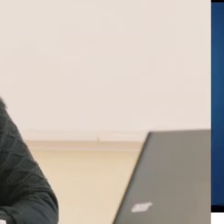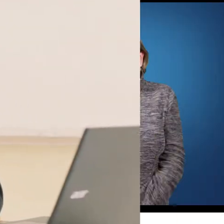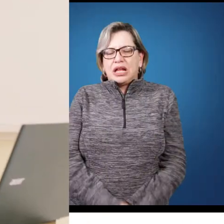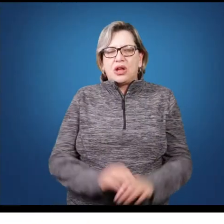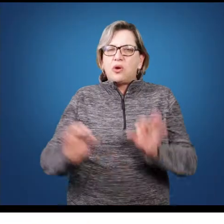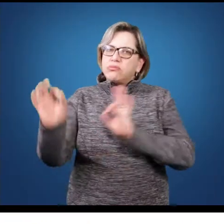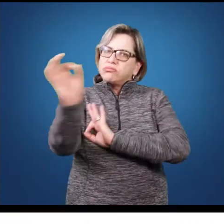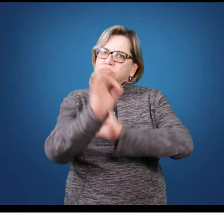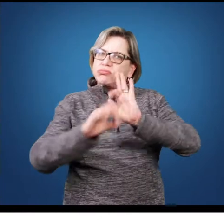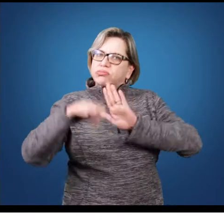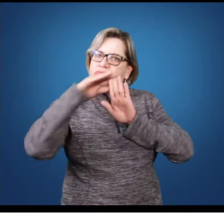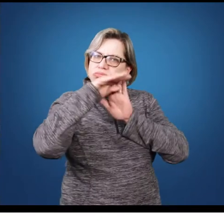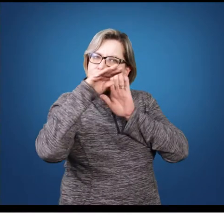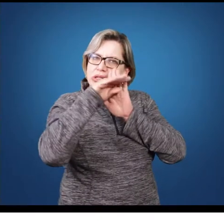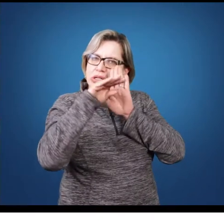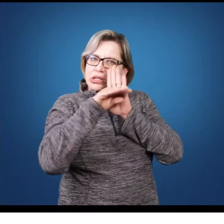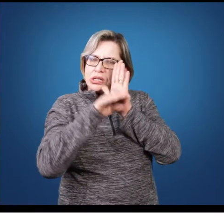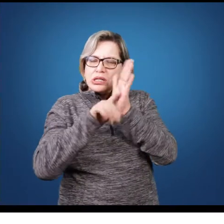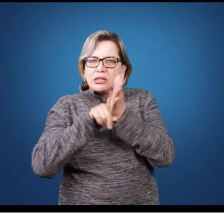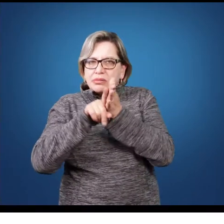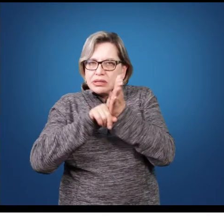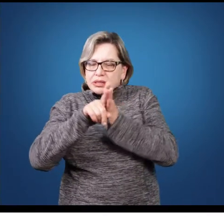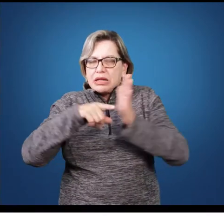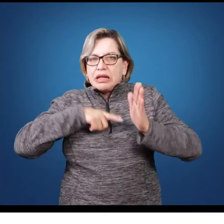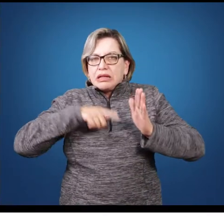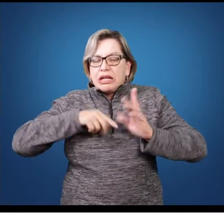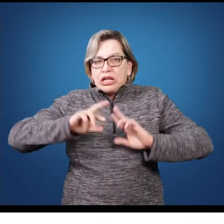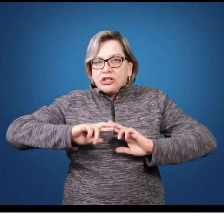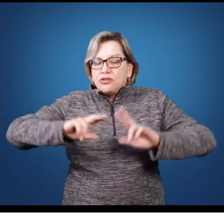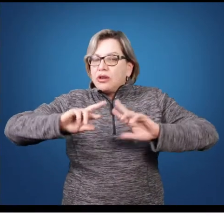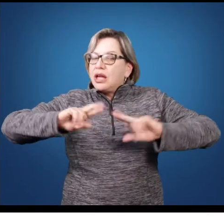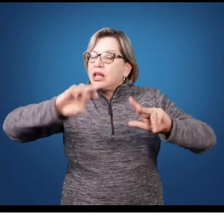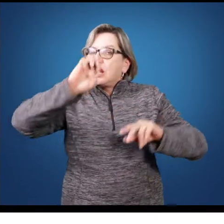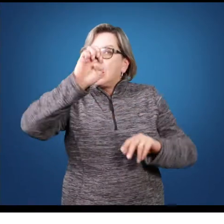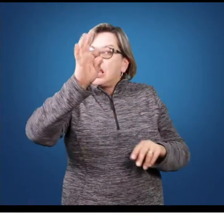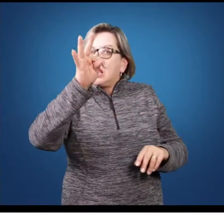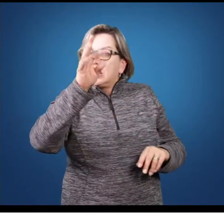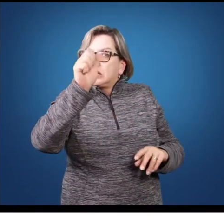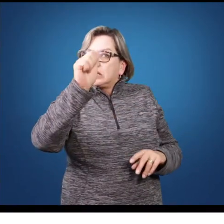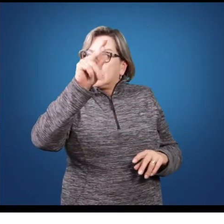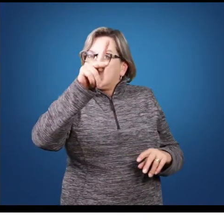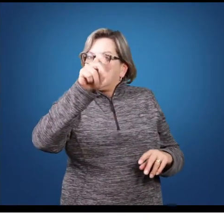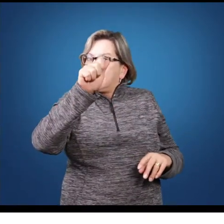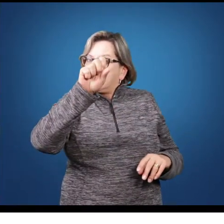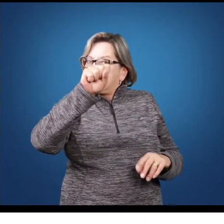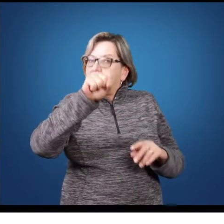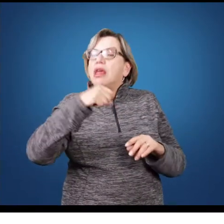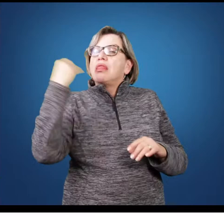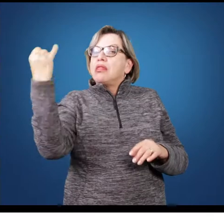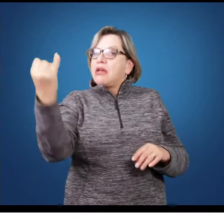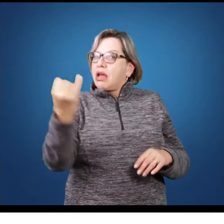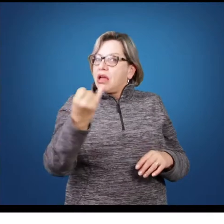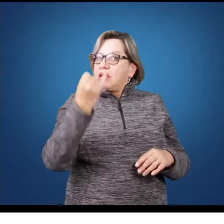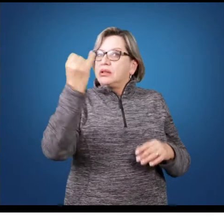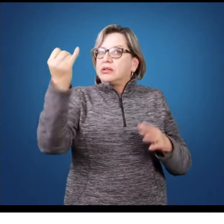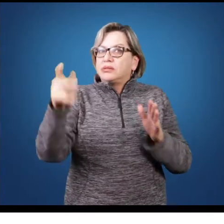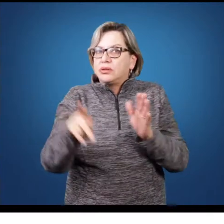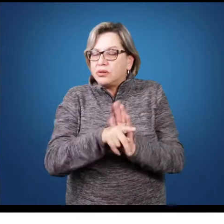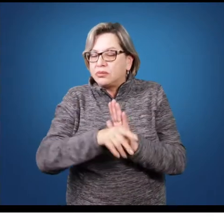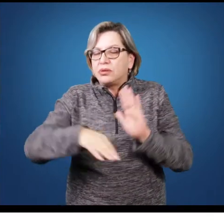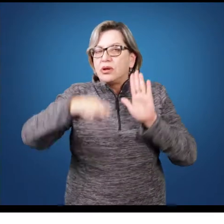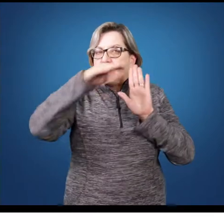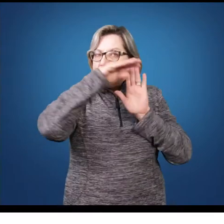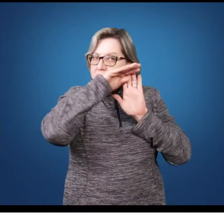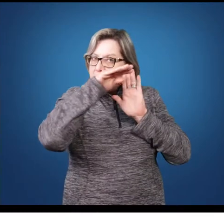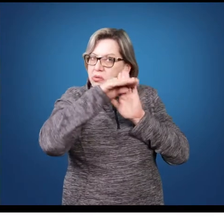A estruturação do projeto de pesquisa compreende diferentes etapas que são fundamentais. O